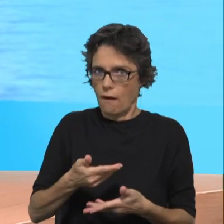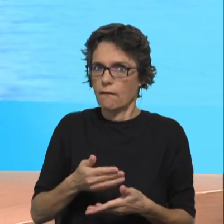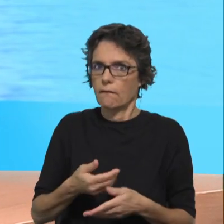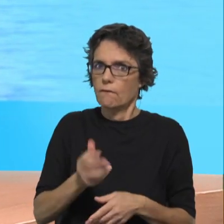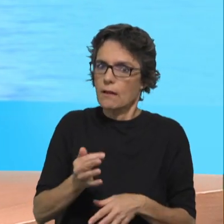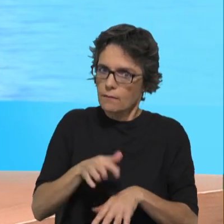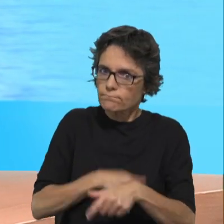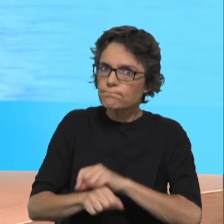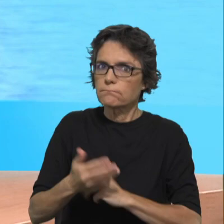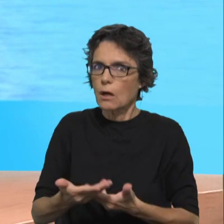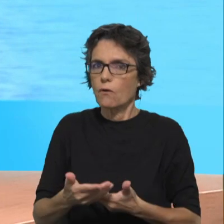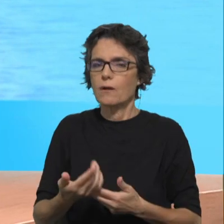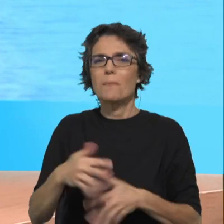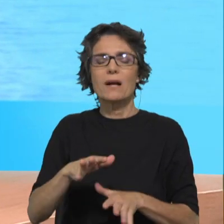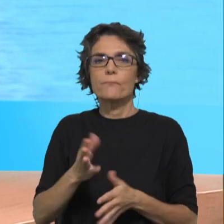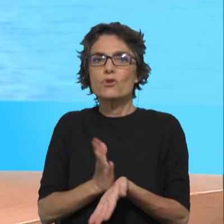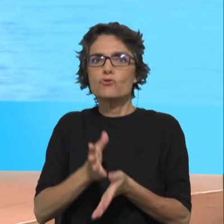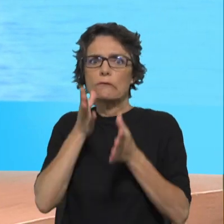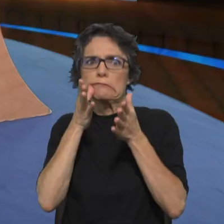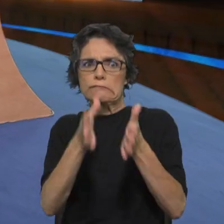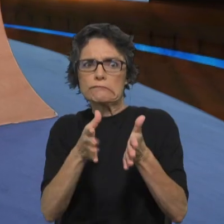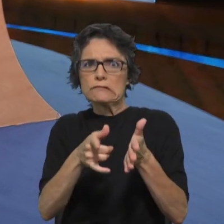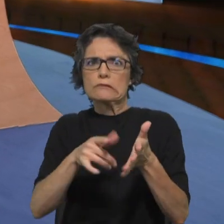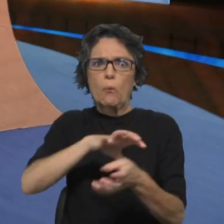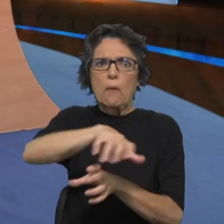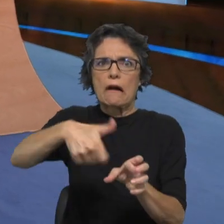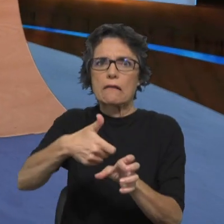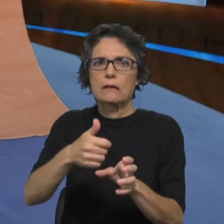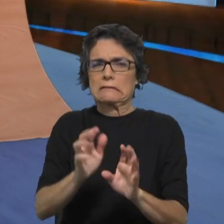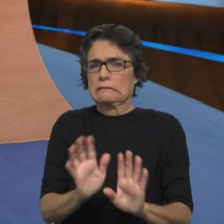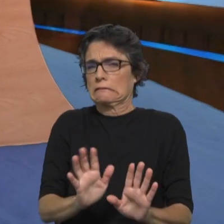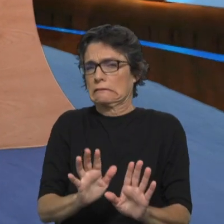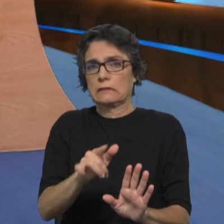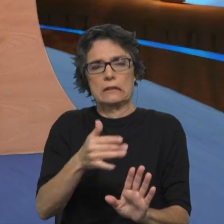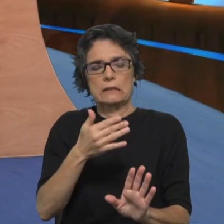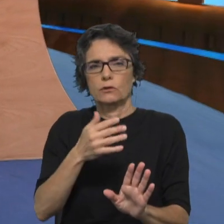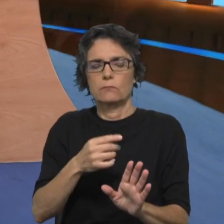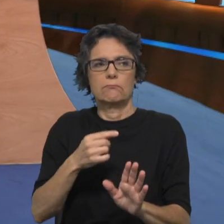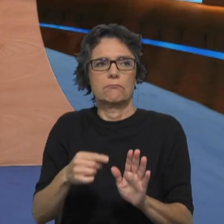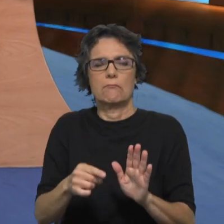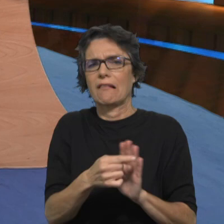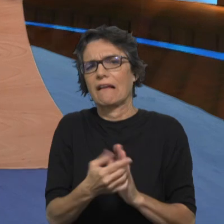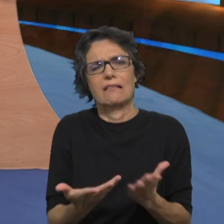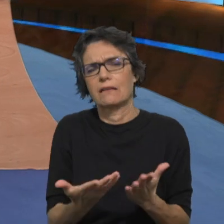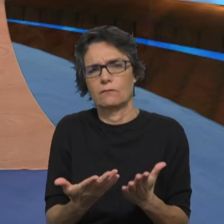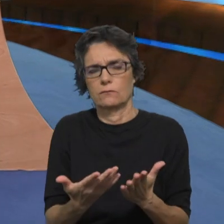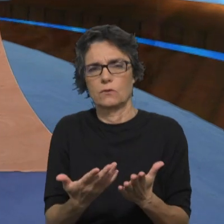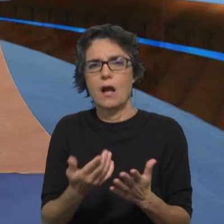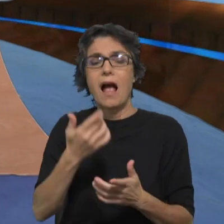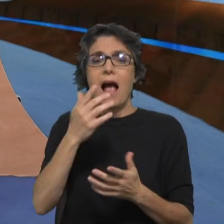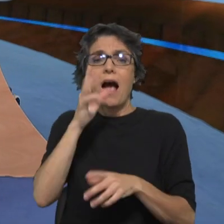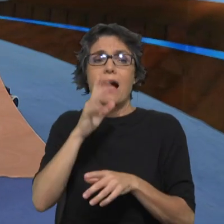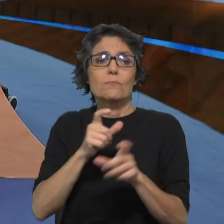simplesmente centrados no anúncio da catástrofe, porque ela pode esmagar-nos, a ponto de alguns dizerem já não há nada a fazer,